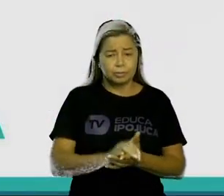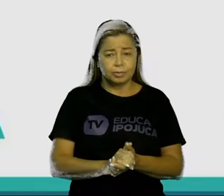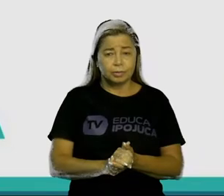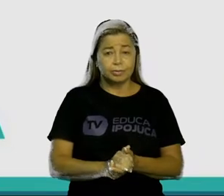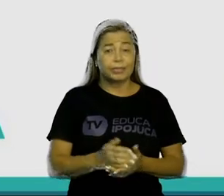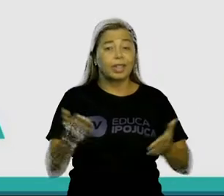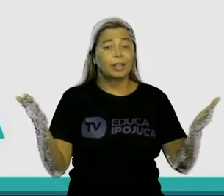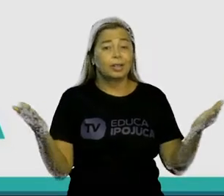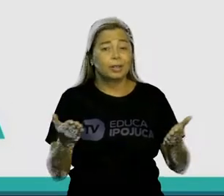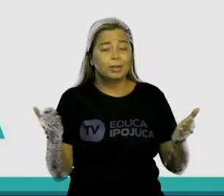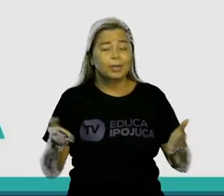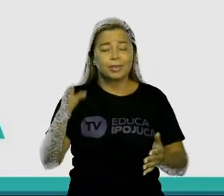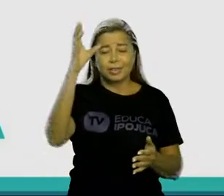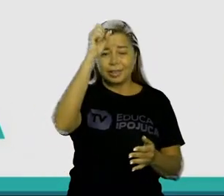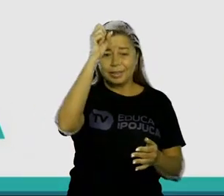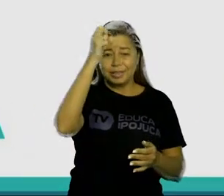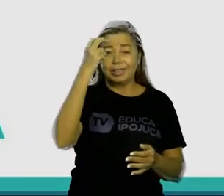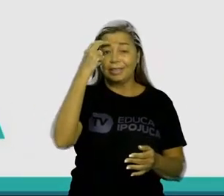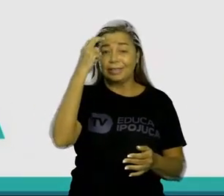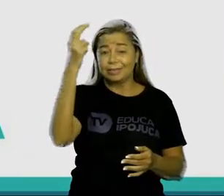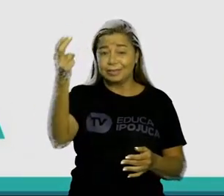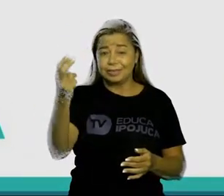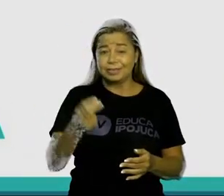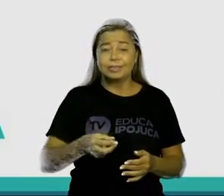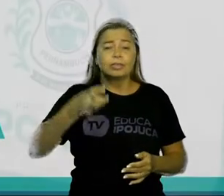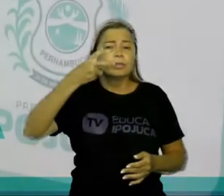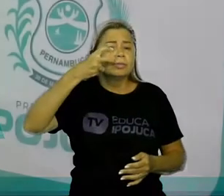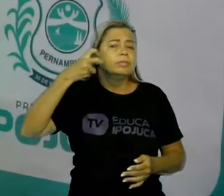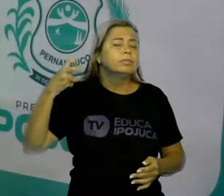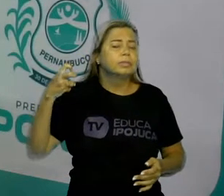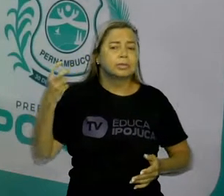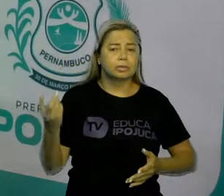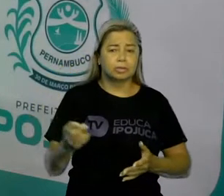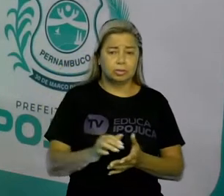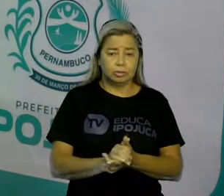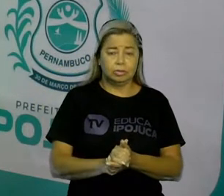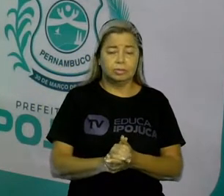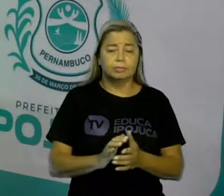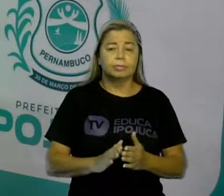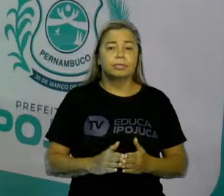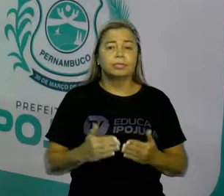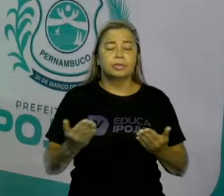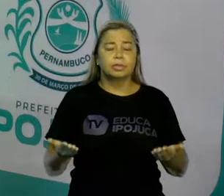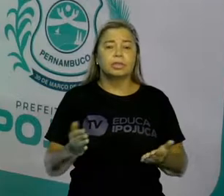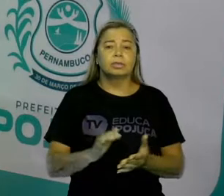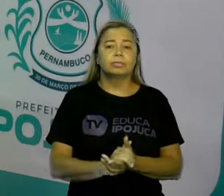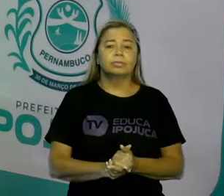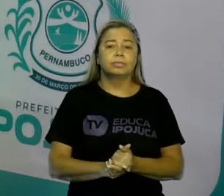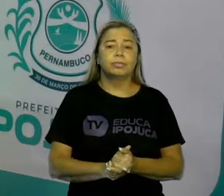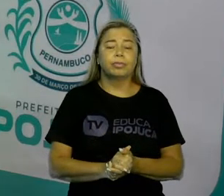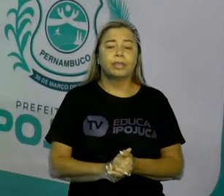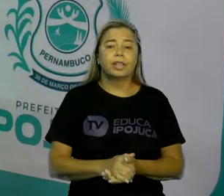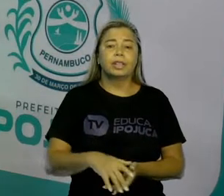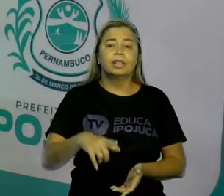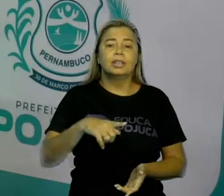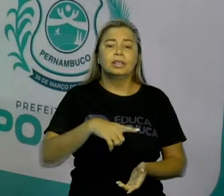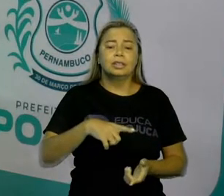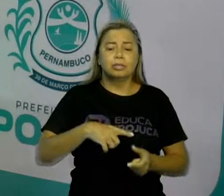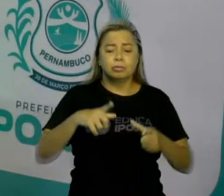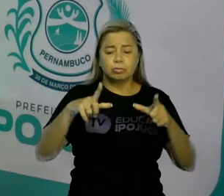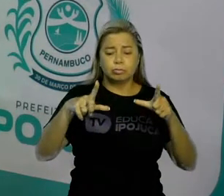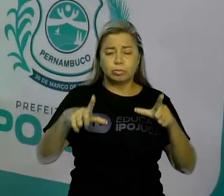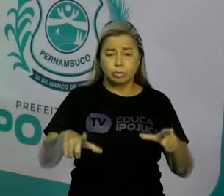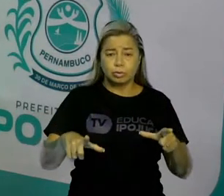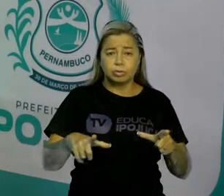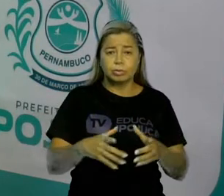a cultura indígena. Vamos entender, então a gente aprendeu o quê? Nós temos um lugar e esse lugar